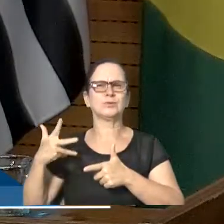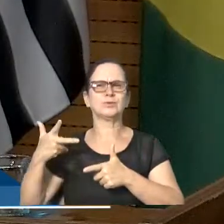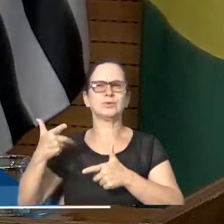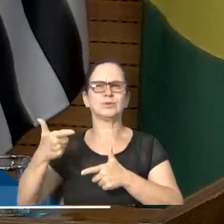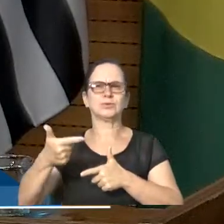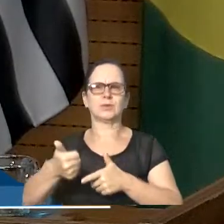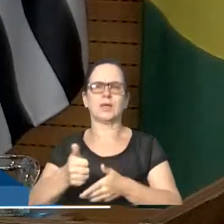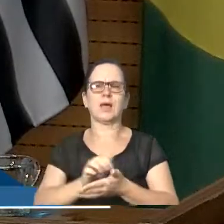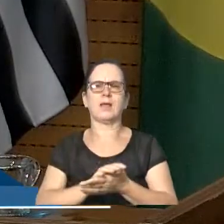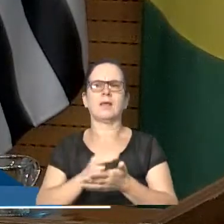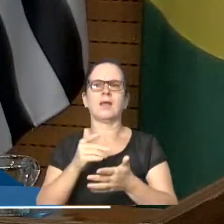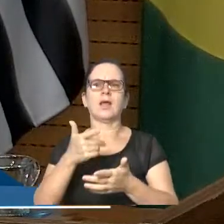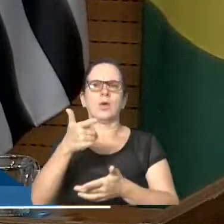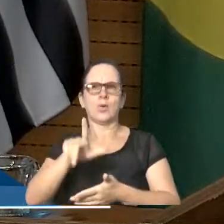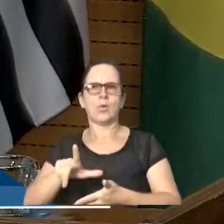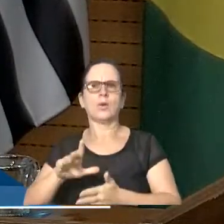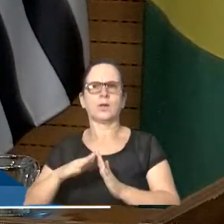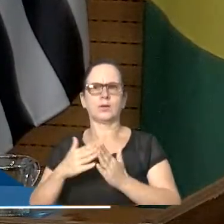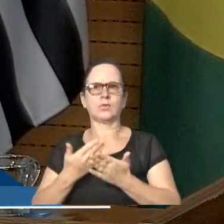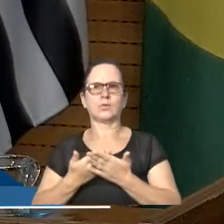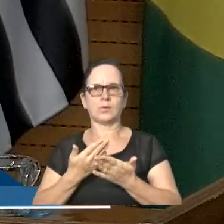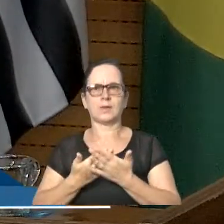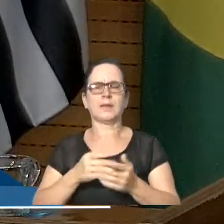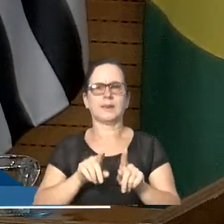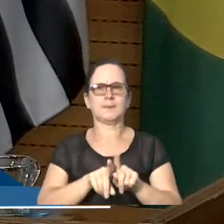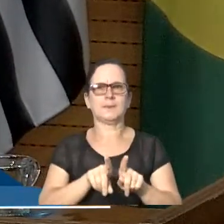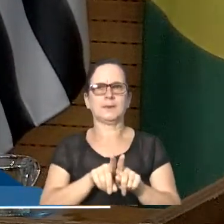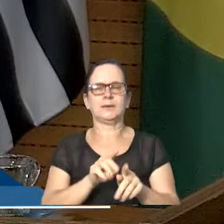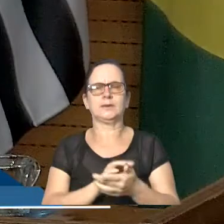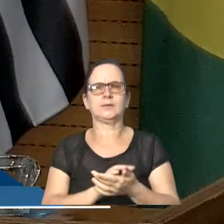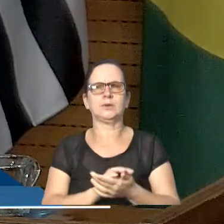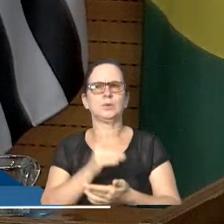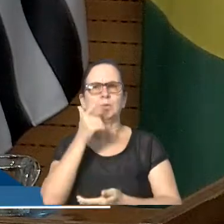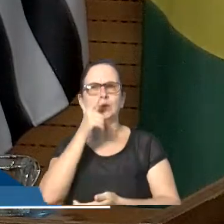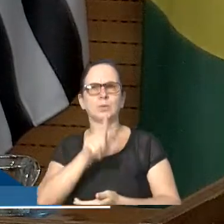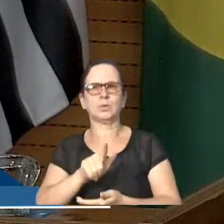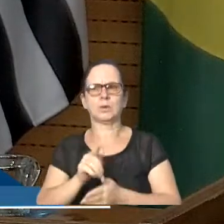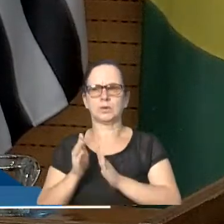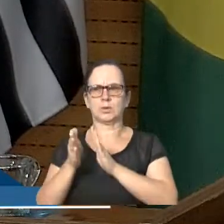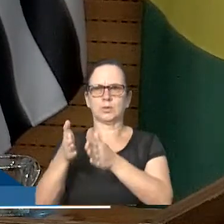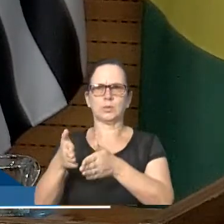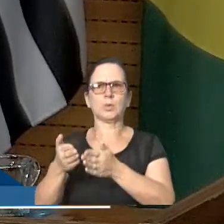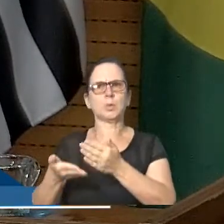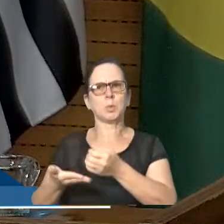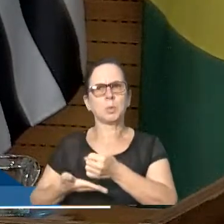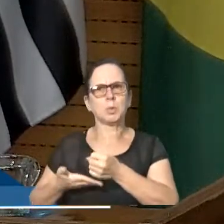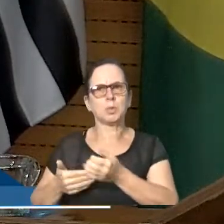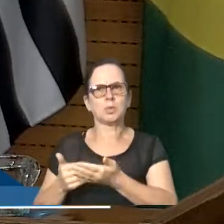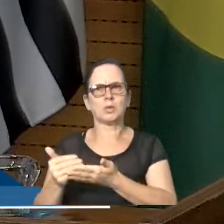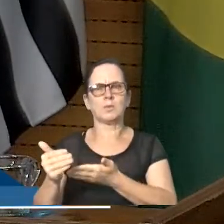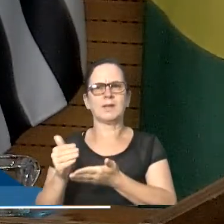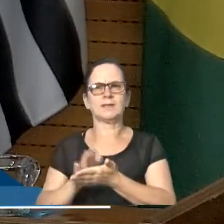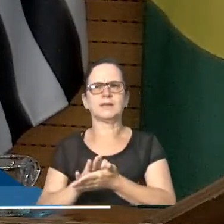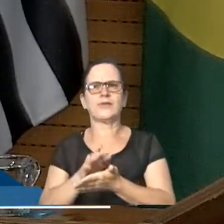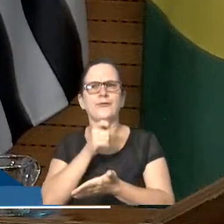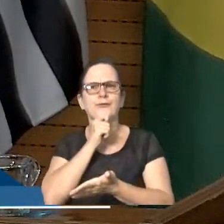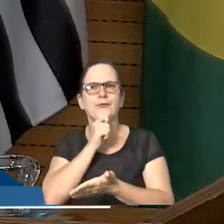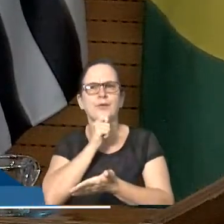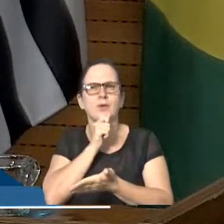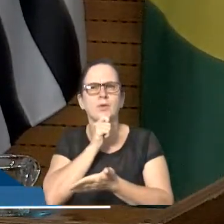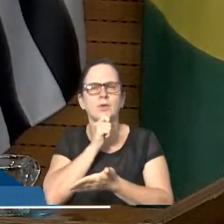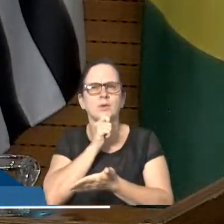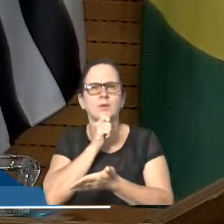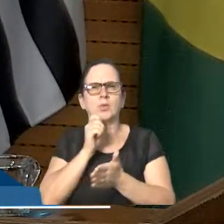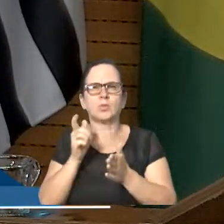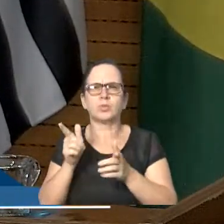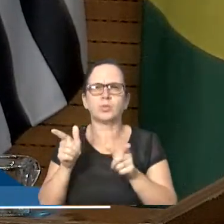recorrente em algumas outras escolas. Por quê? Porque quando você não consegue atender a rede primária, se você ligar todos os ar-condicionados, eles